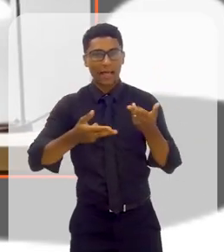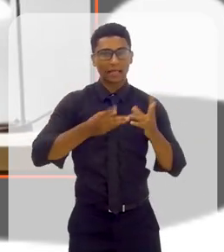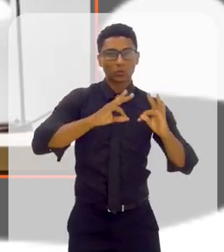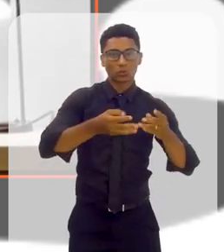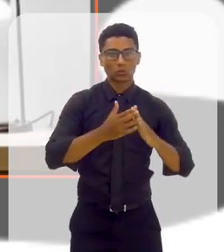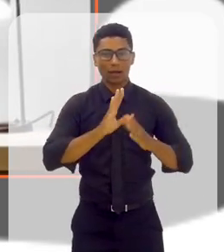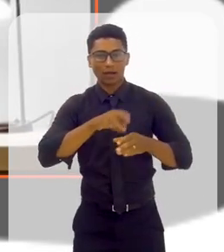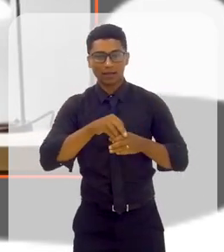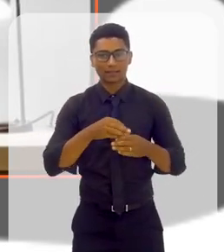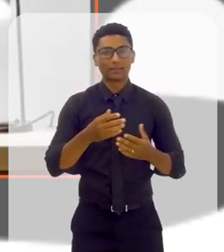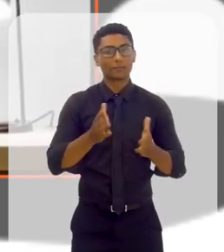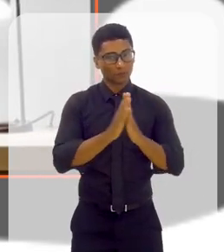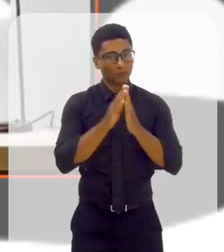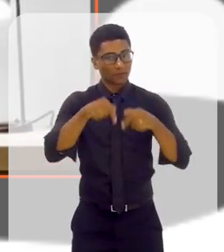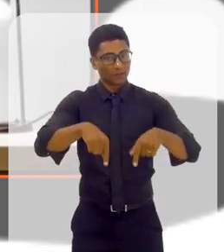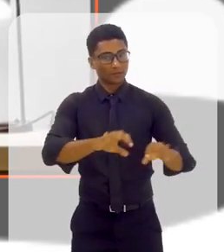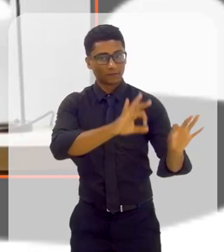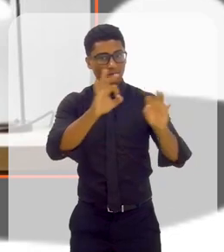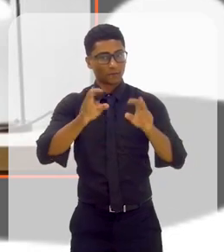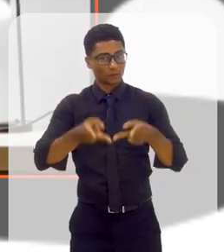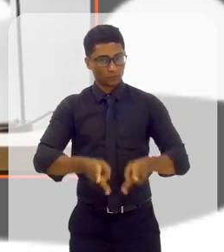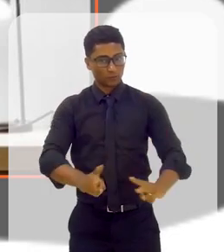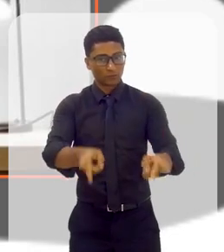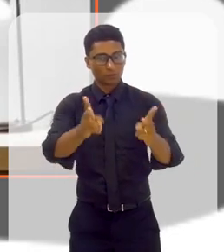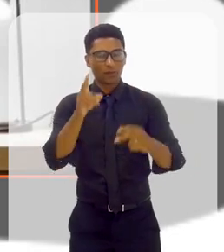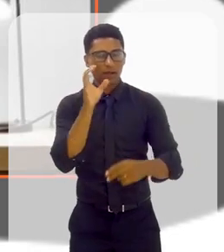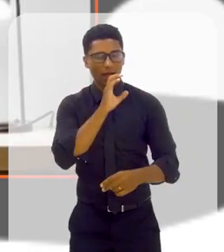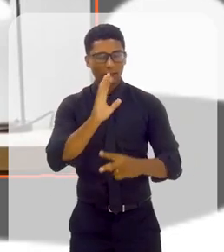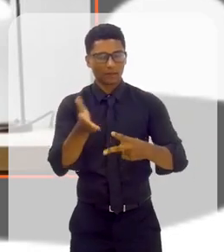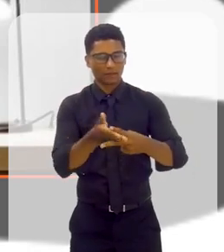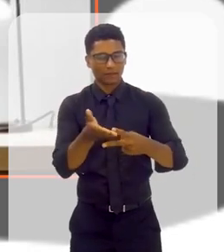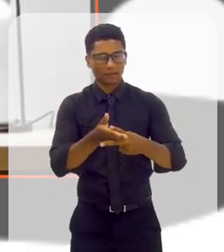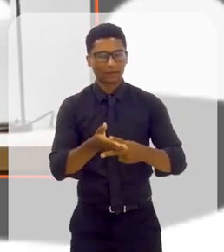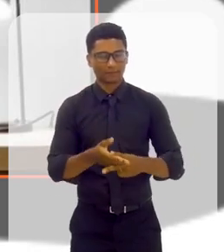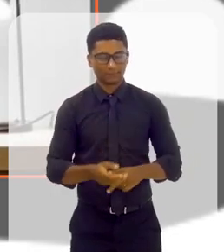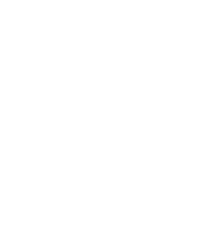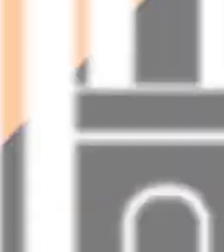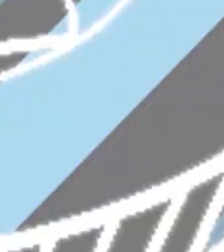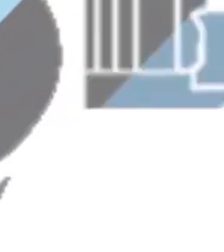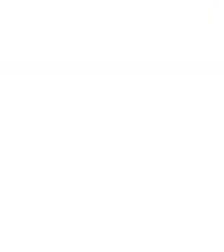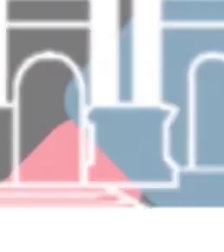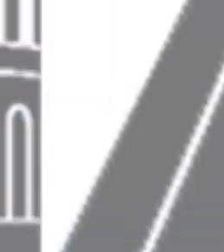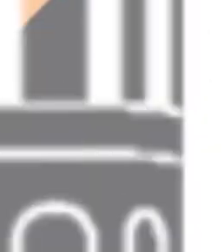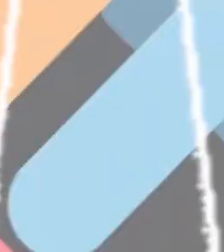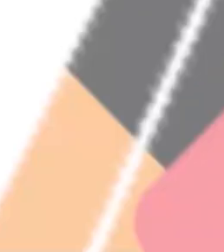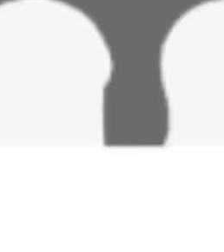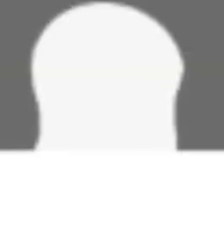em casa também, para ele ficar aqui coladinho conosco, que é muito rápido, é só um intervalo, a gente já volta.